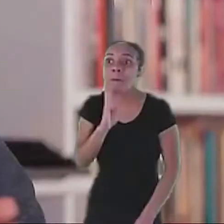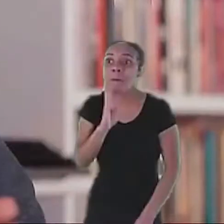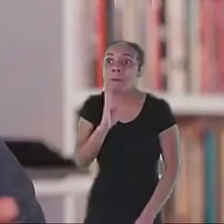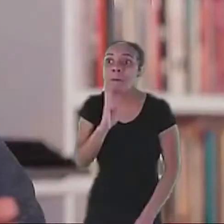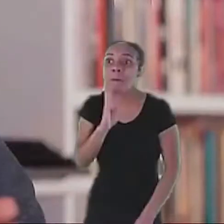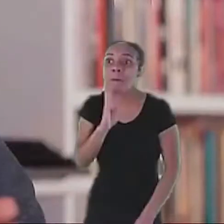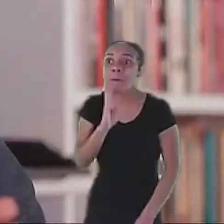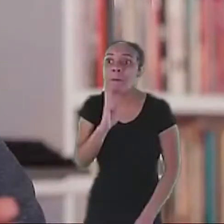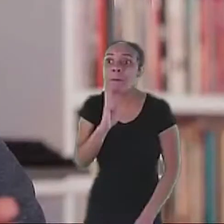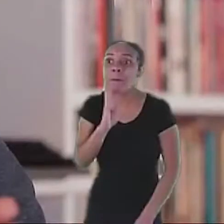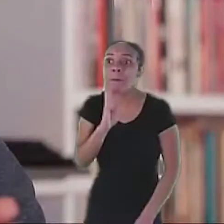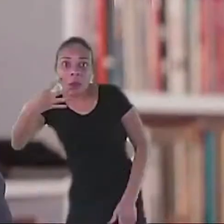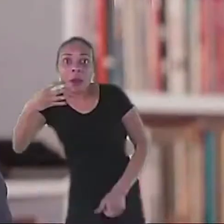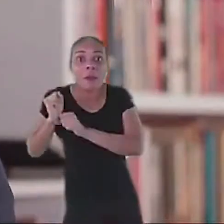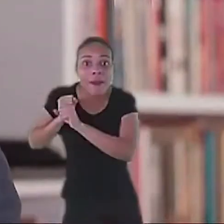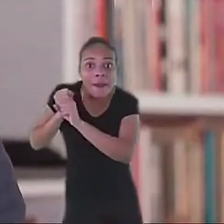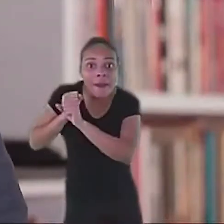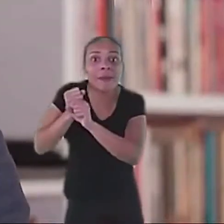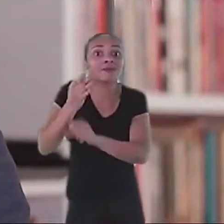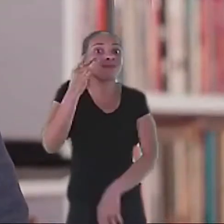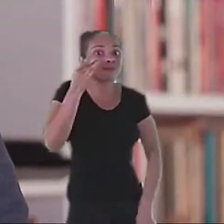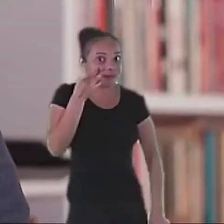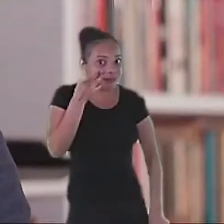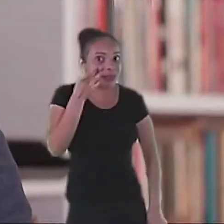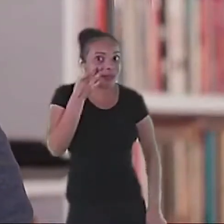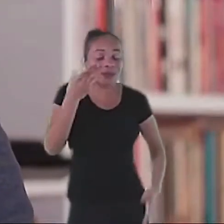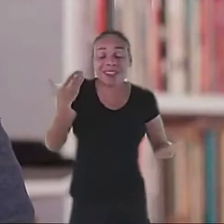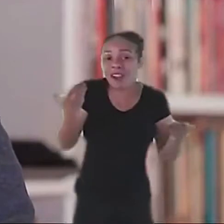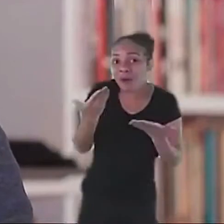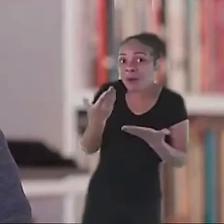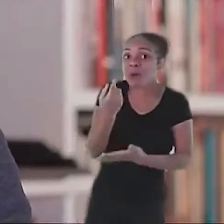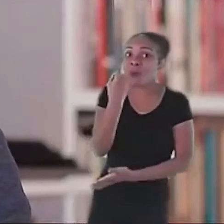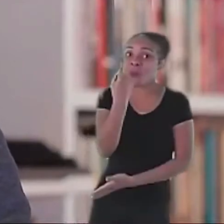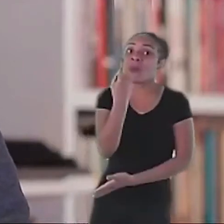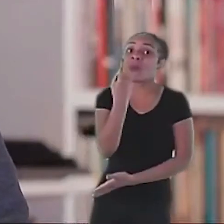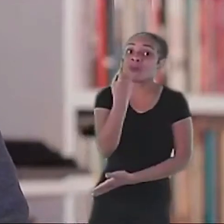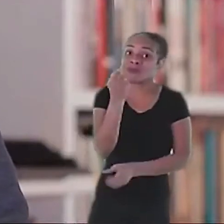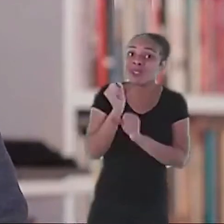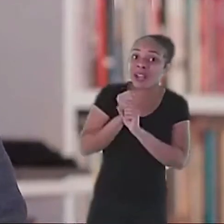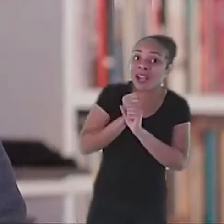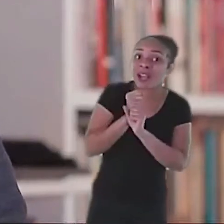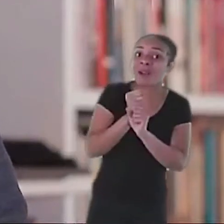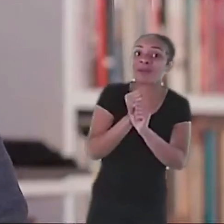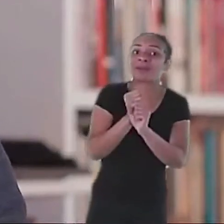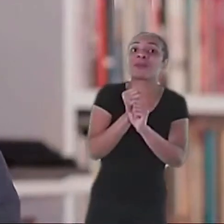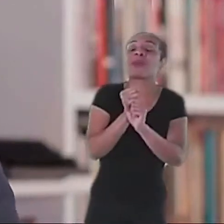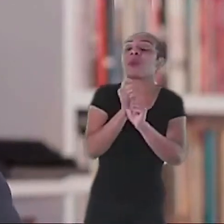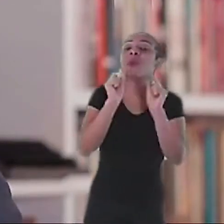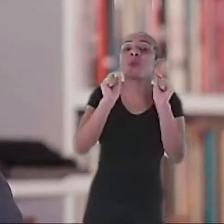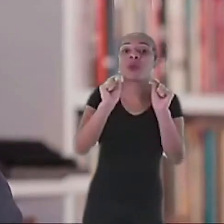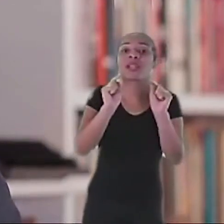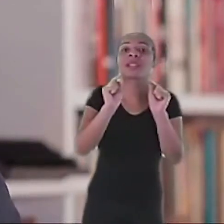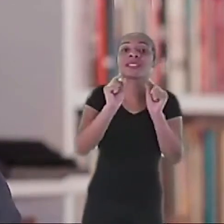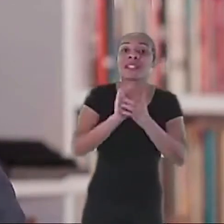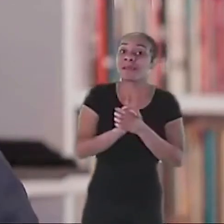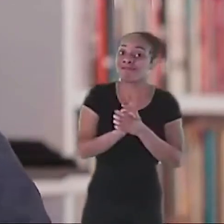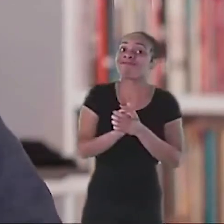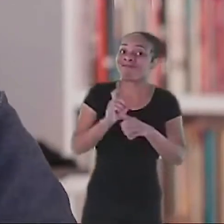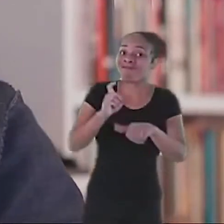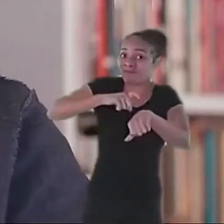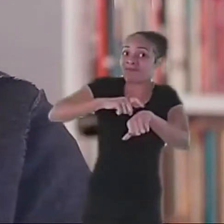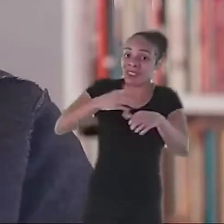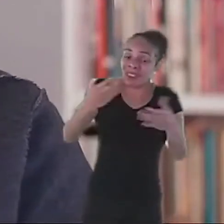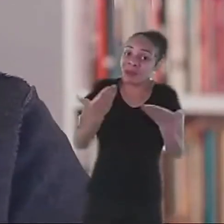um ano e pouco já nesse mundo virtual no qual a pandemia nos lançou. O escritor e apresentador